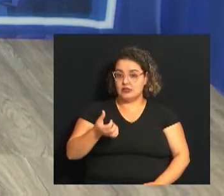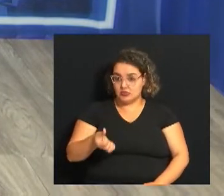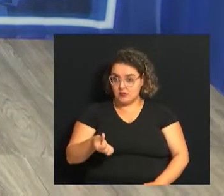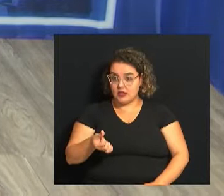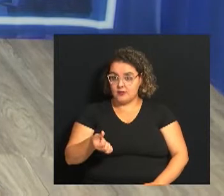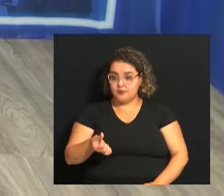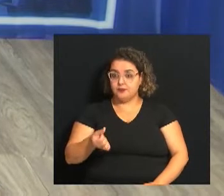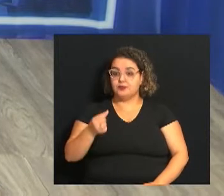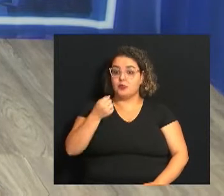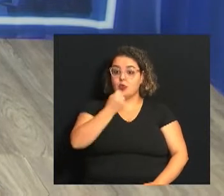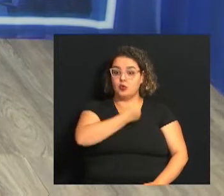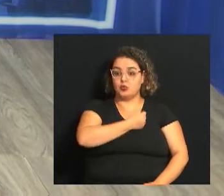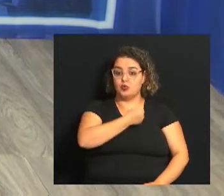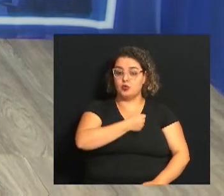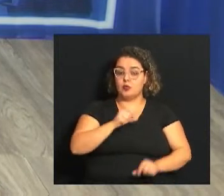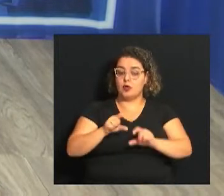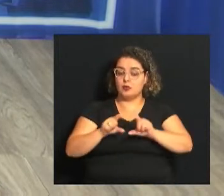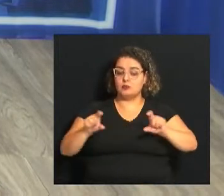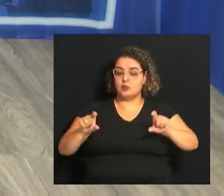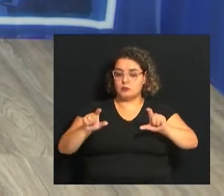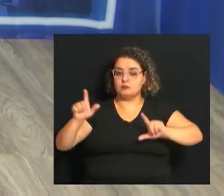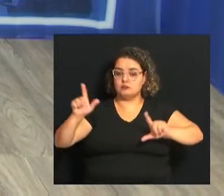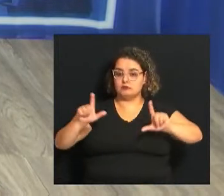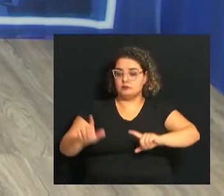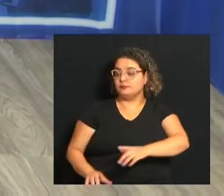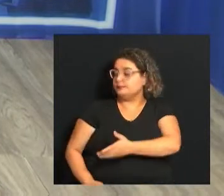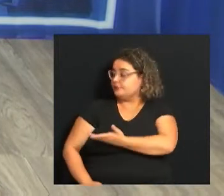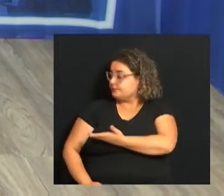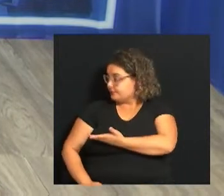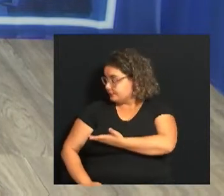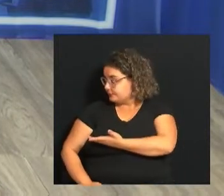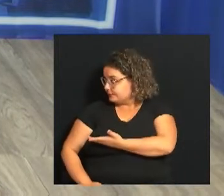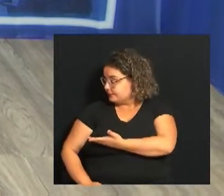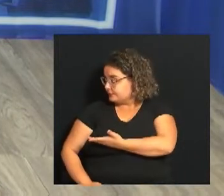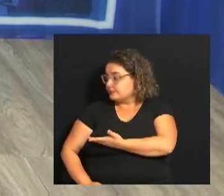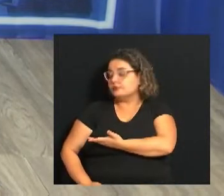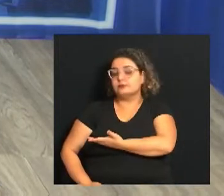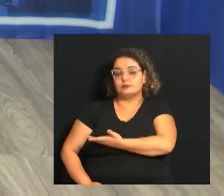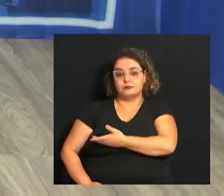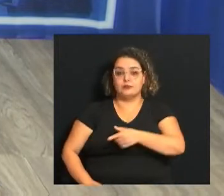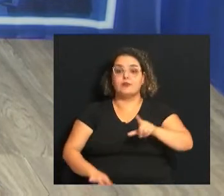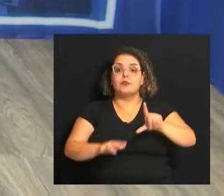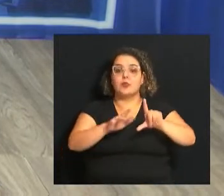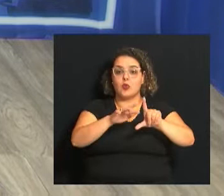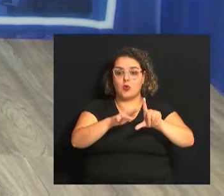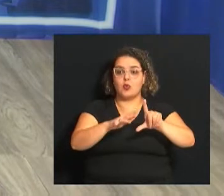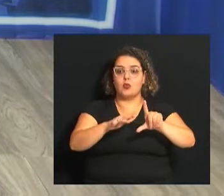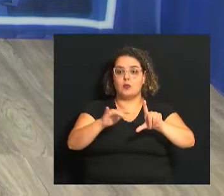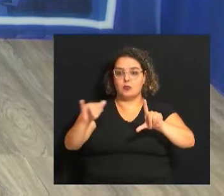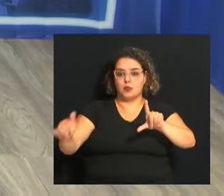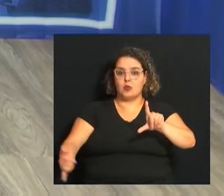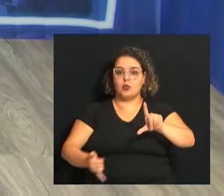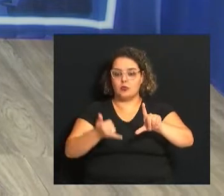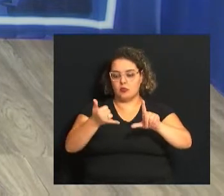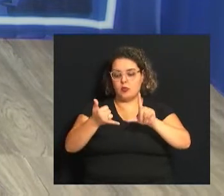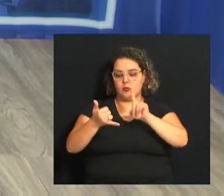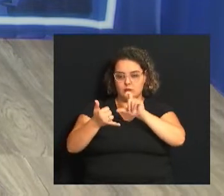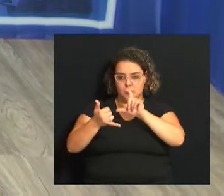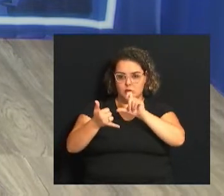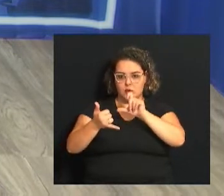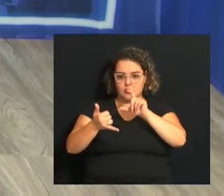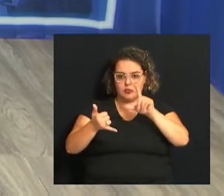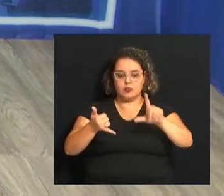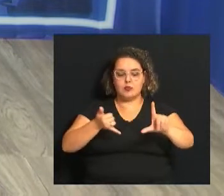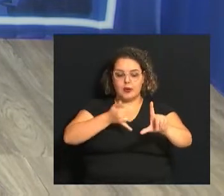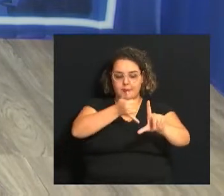978293776. O número está aqui embaixo da sua tela. Lembrando sempre, através do QR Code com a câmera do seu celular, como se você fosse tirar